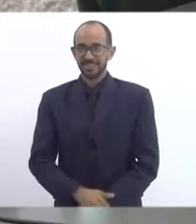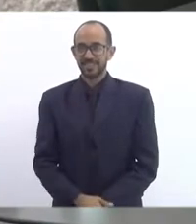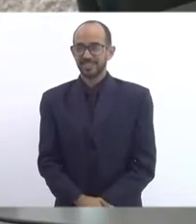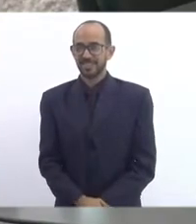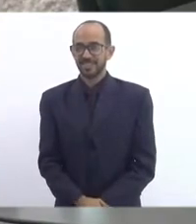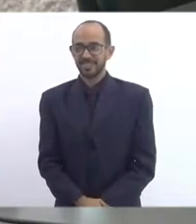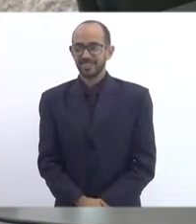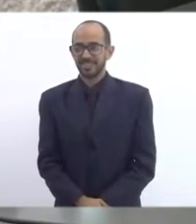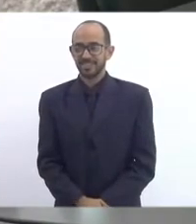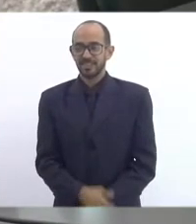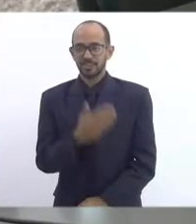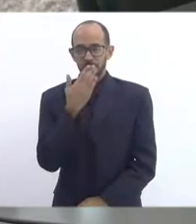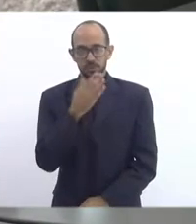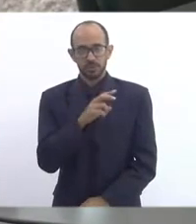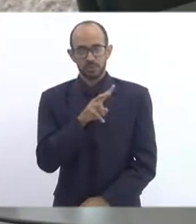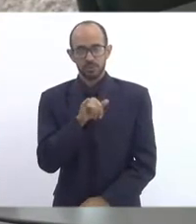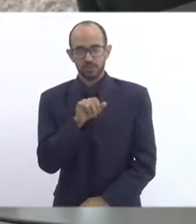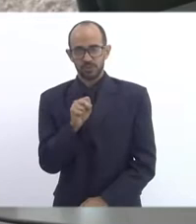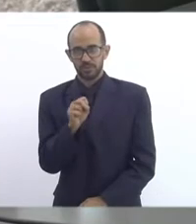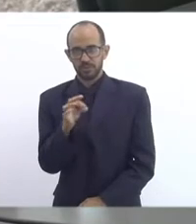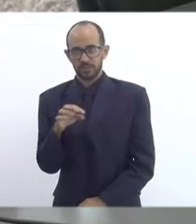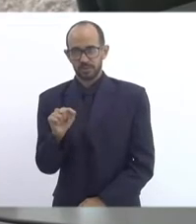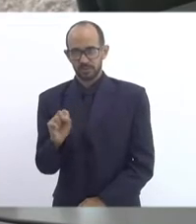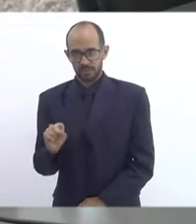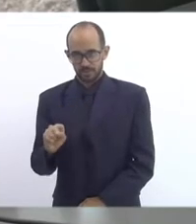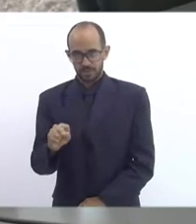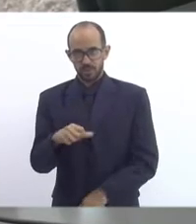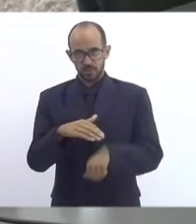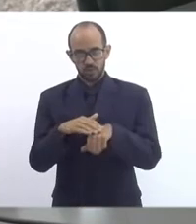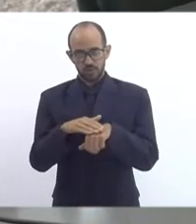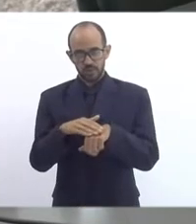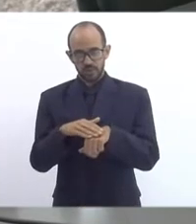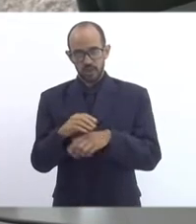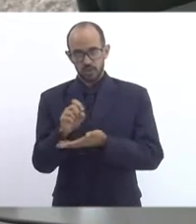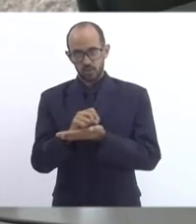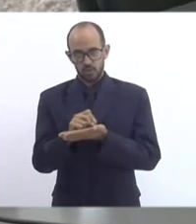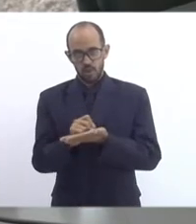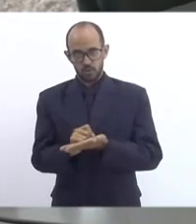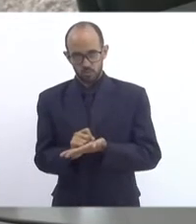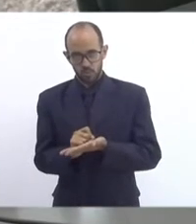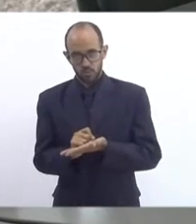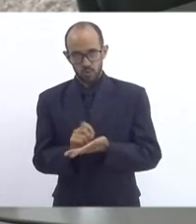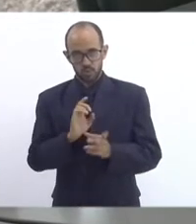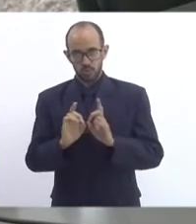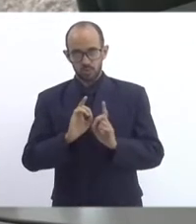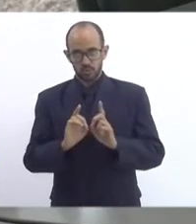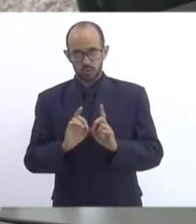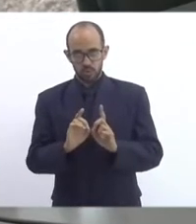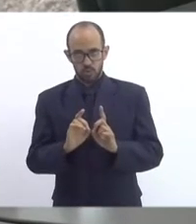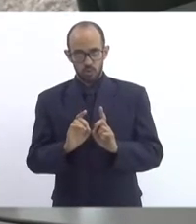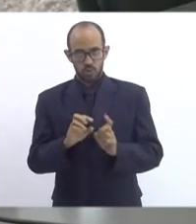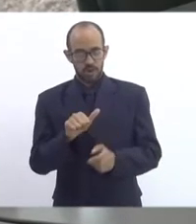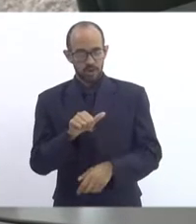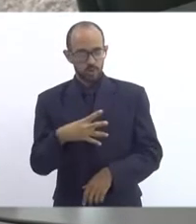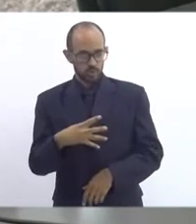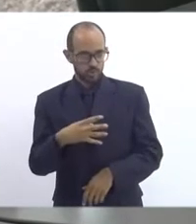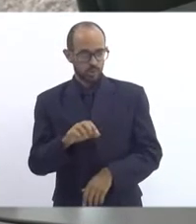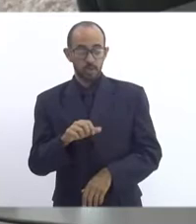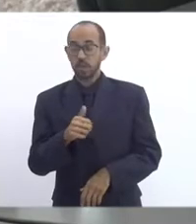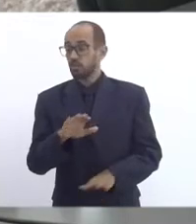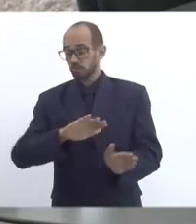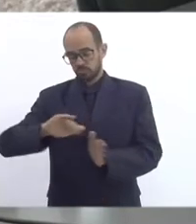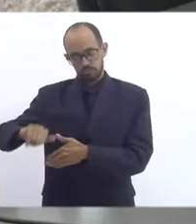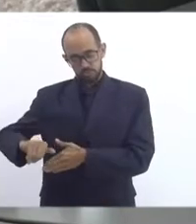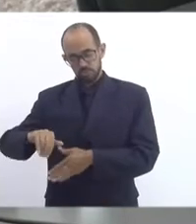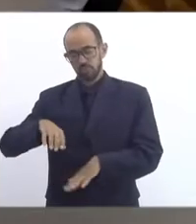Eu vou pedir vistas nesse. Vou retirar e vou conversar com o autor. Em discussão, o 14. 15.